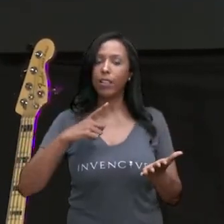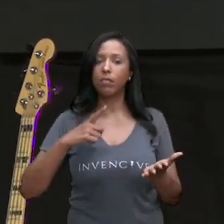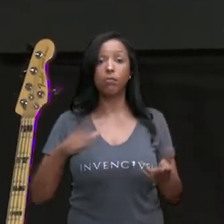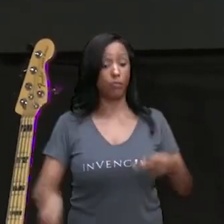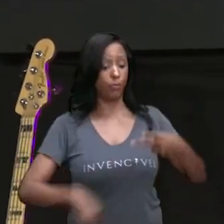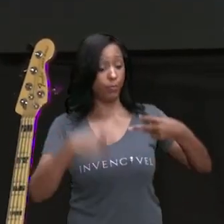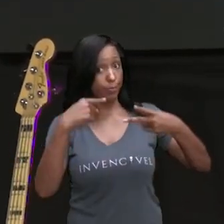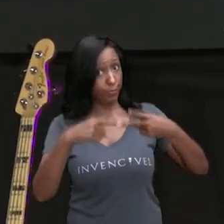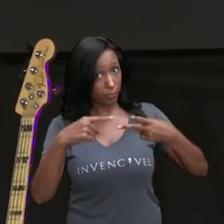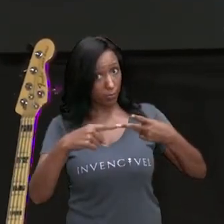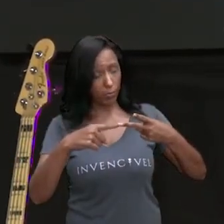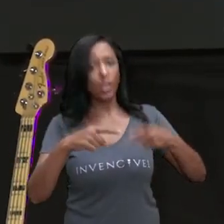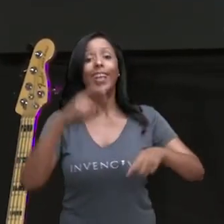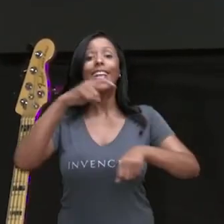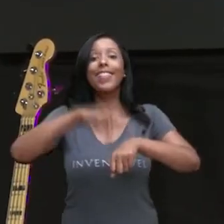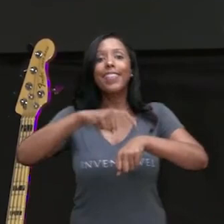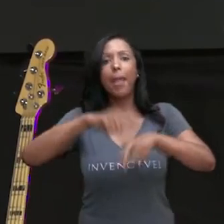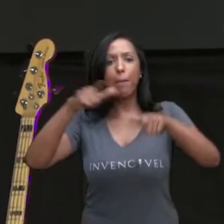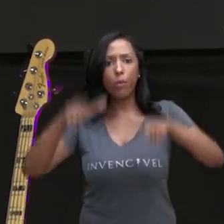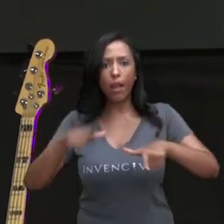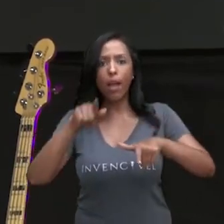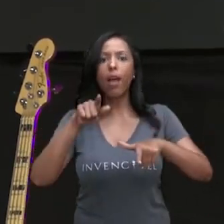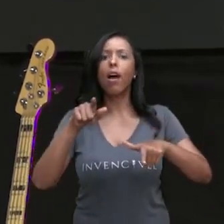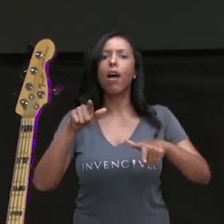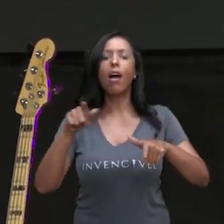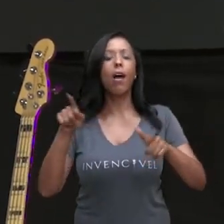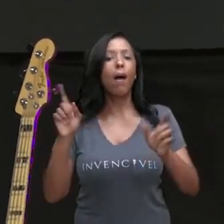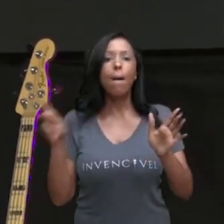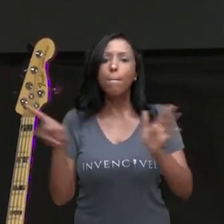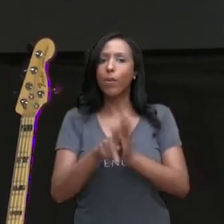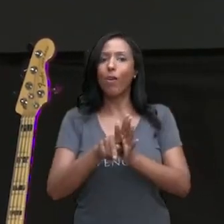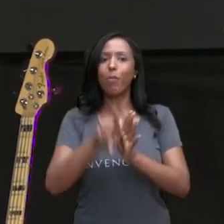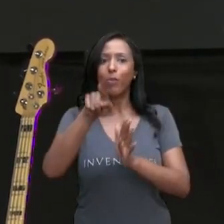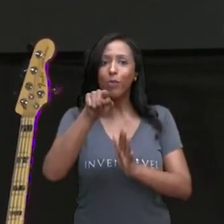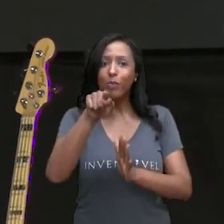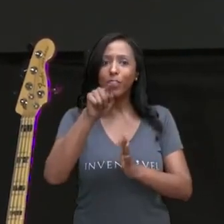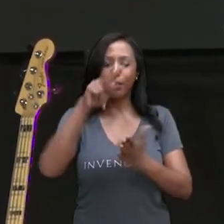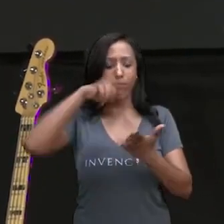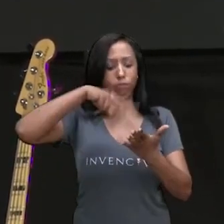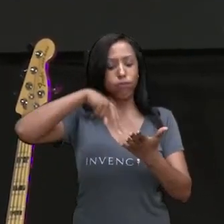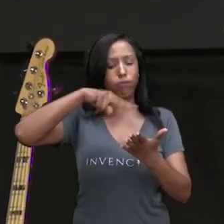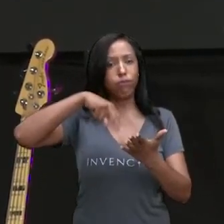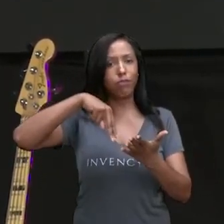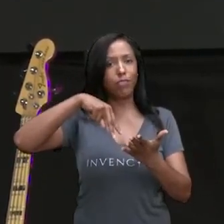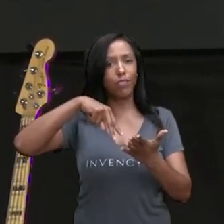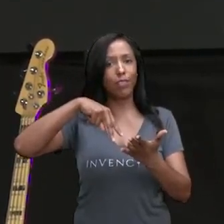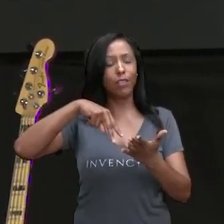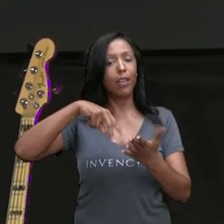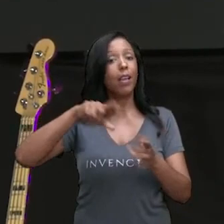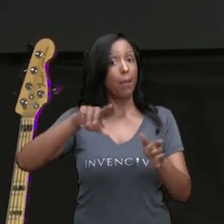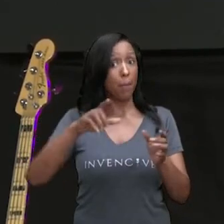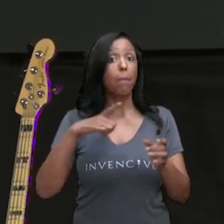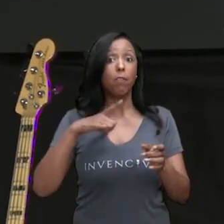separe tempo e local para ler a Bíblia. Depois que você começa o agito do dia, você pode não ler mais. Melhor, se